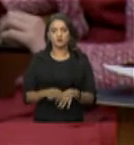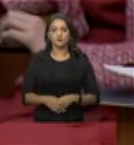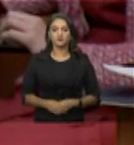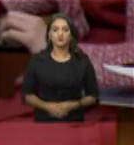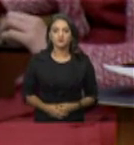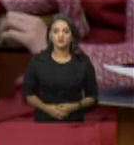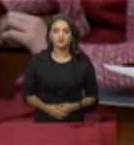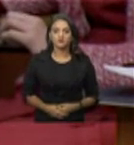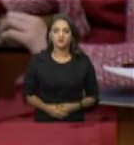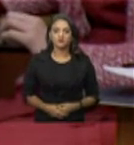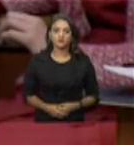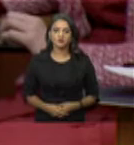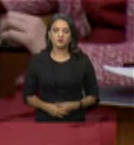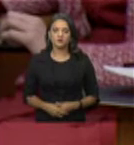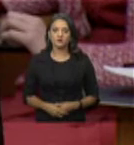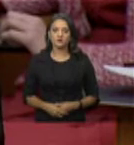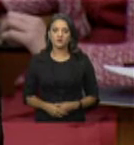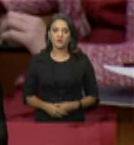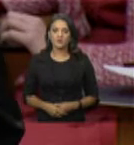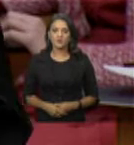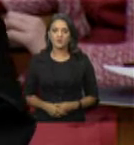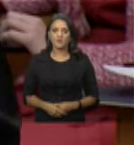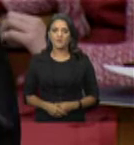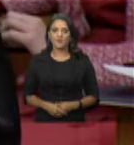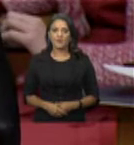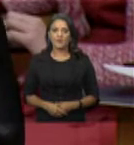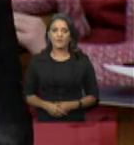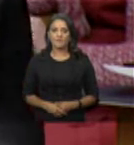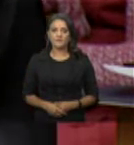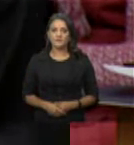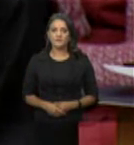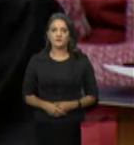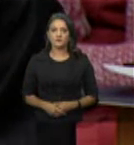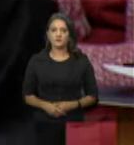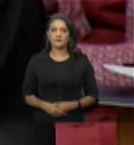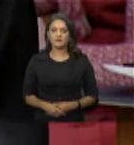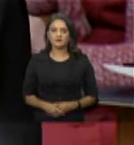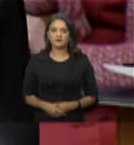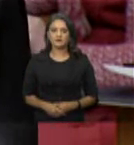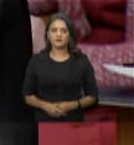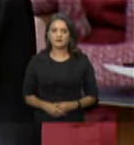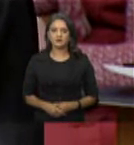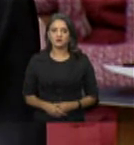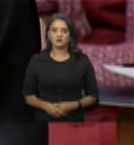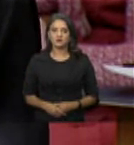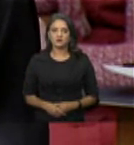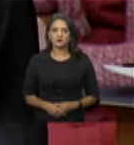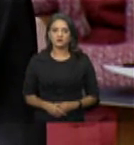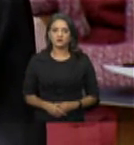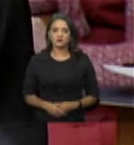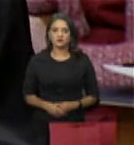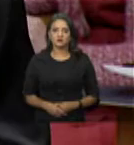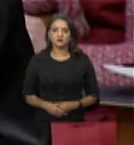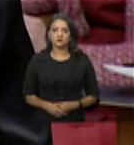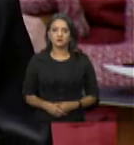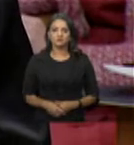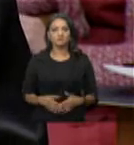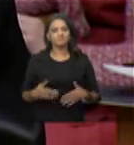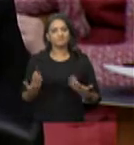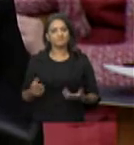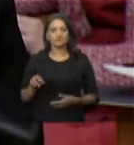procedente a demanda feita dessas considerações ministros a união